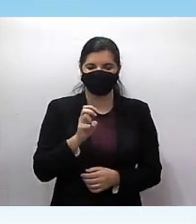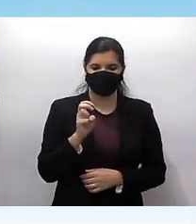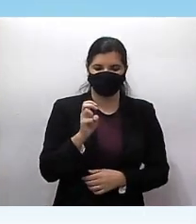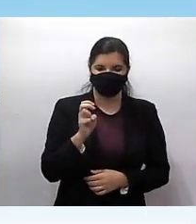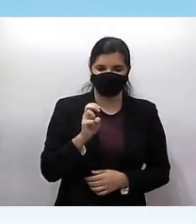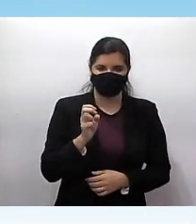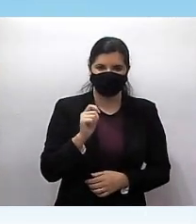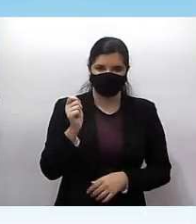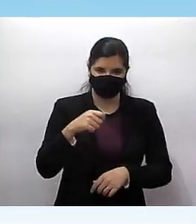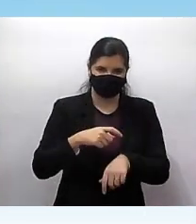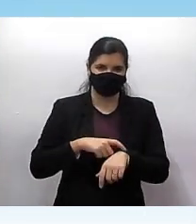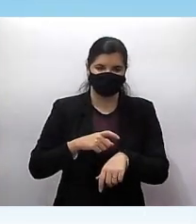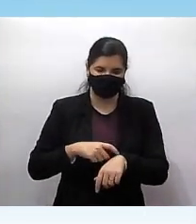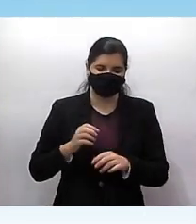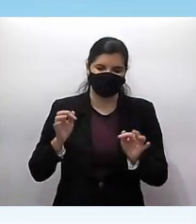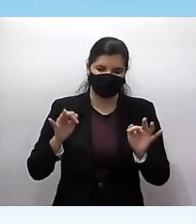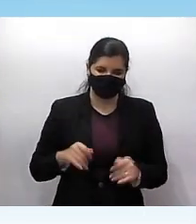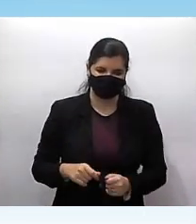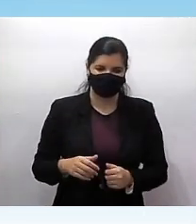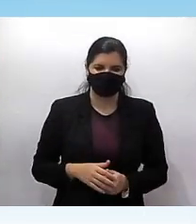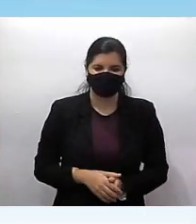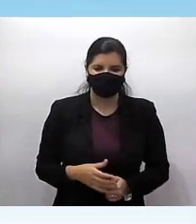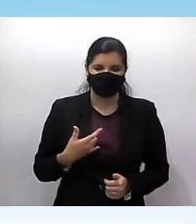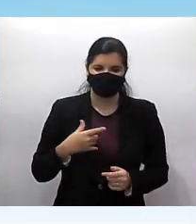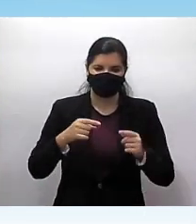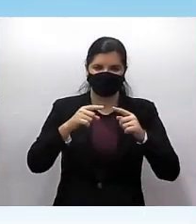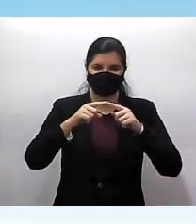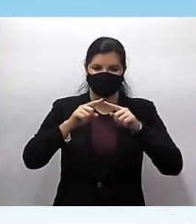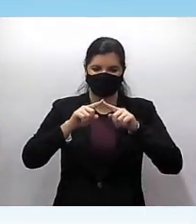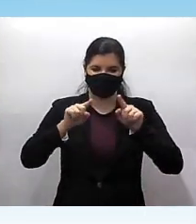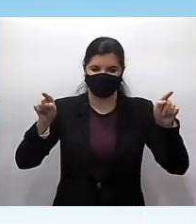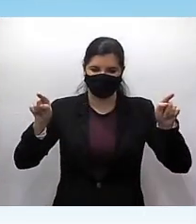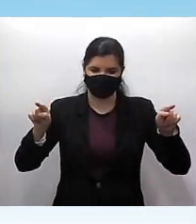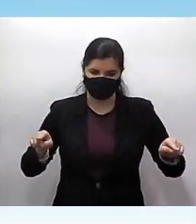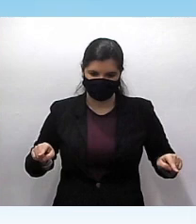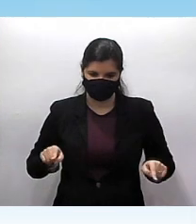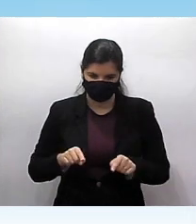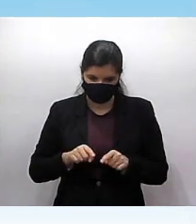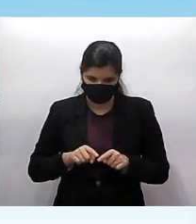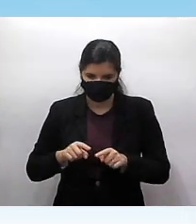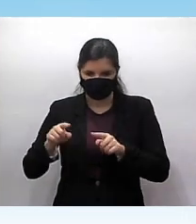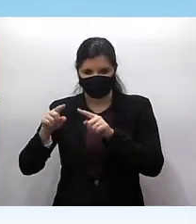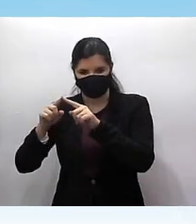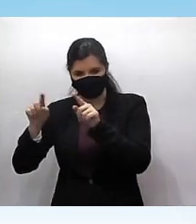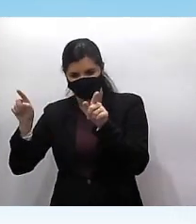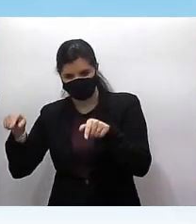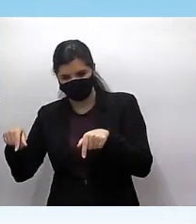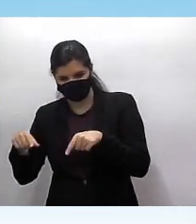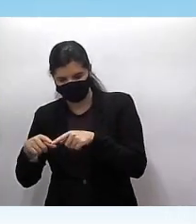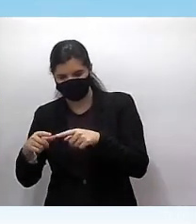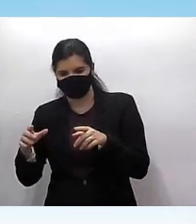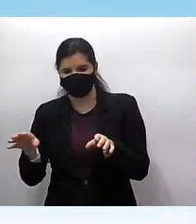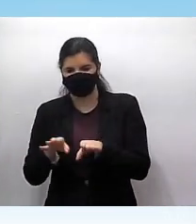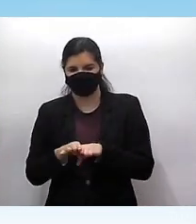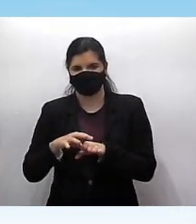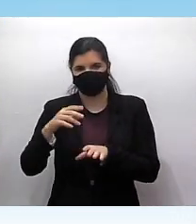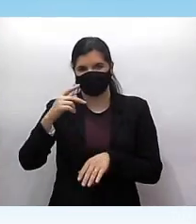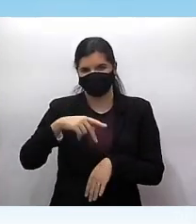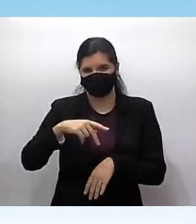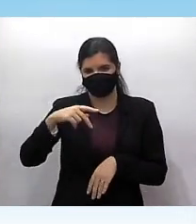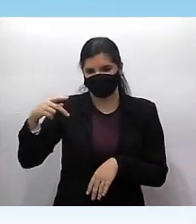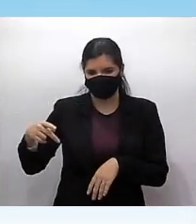que dá tempo de fechar ainda, ok? Um retângulo e um quadrado têm perímetros iguais. Os lados